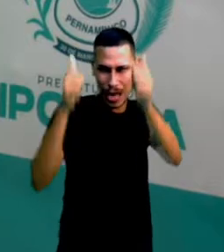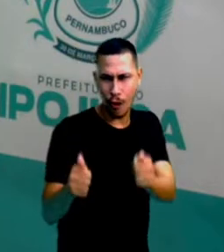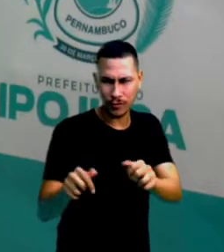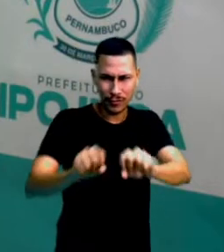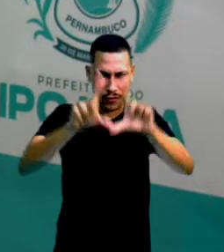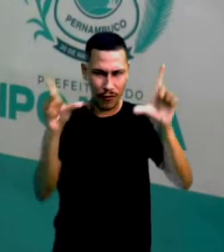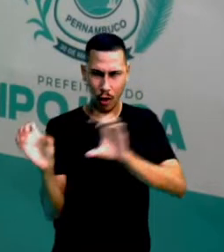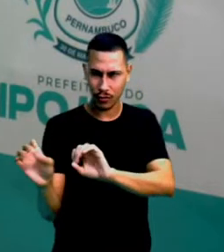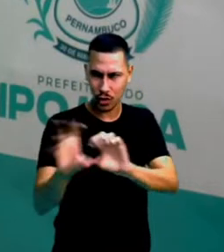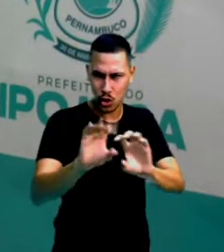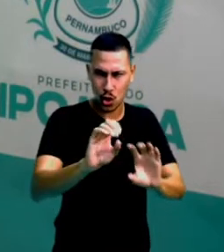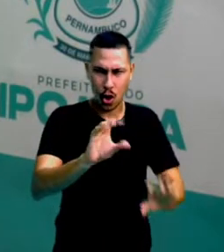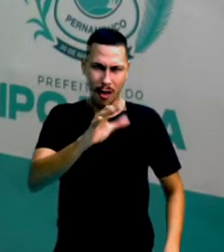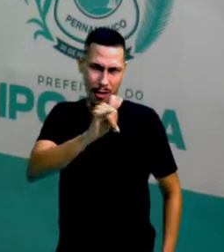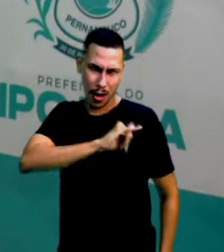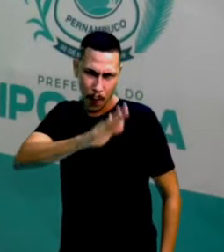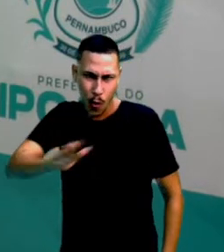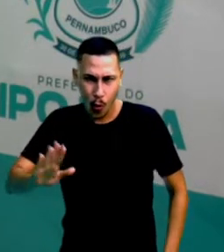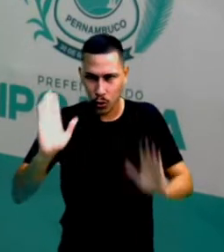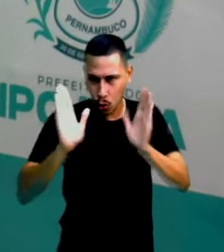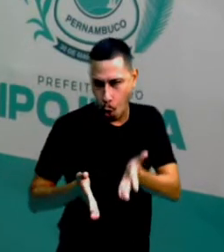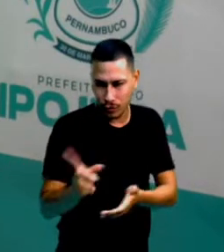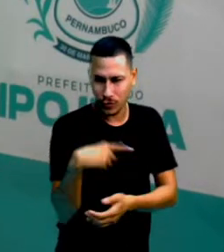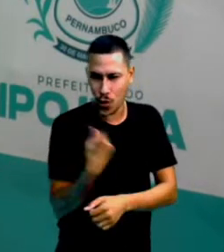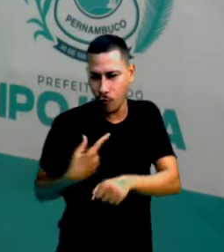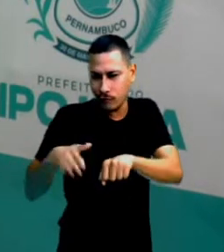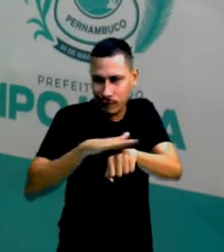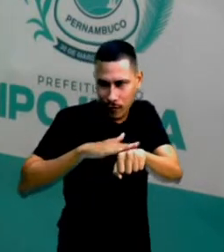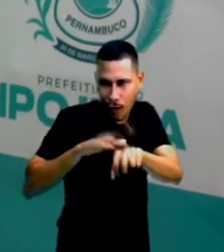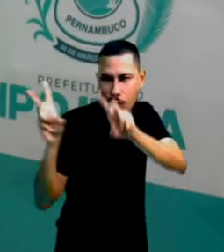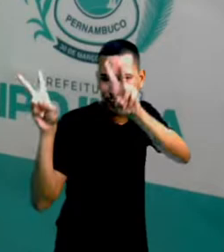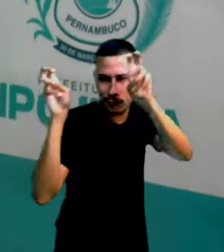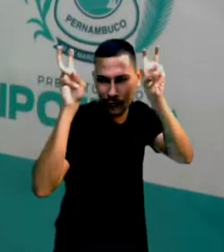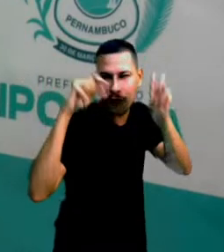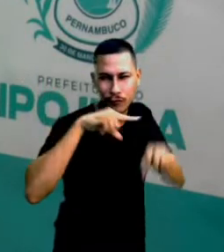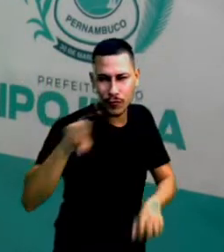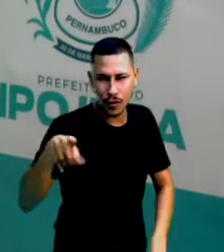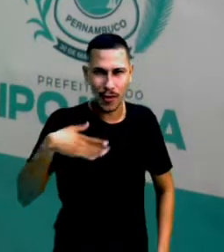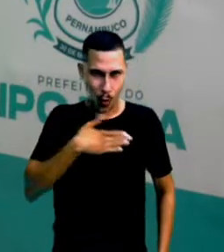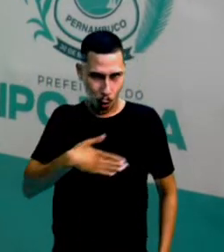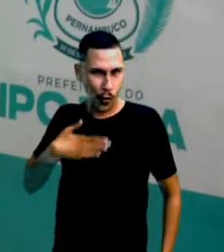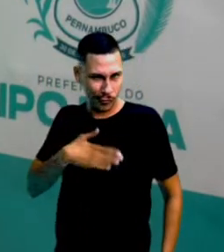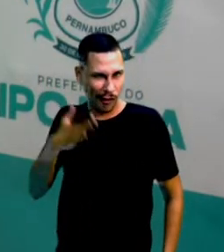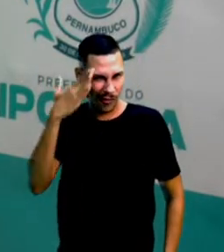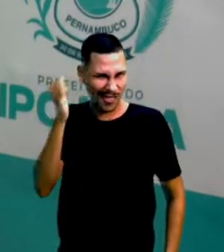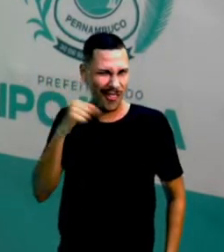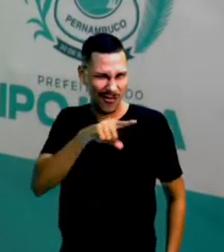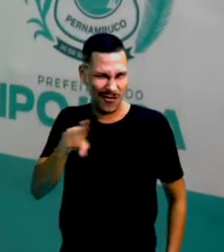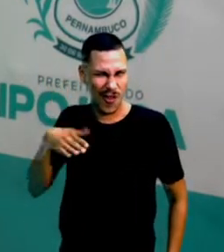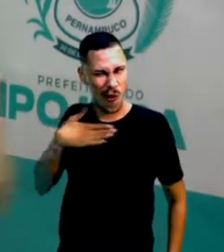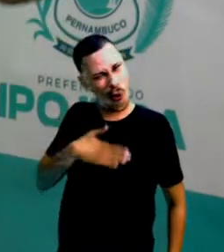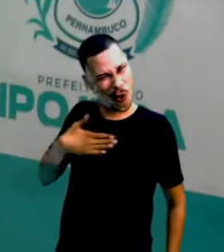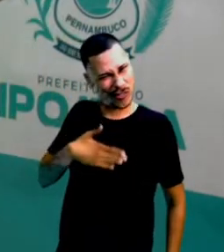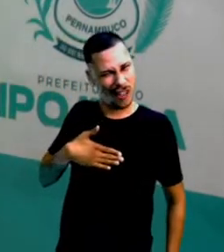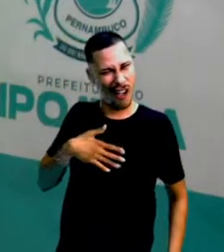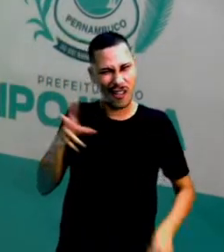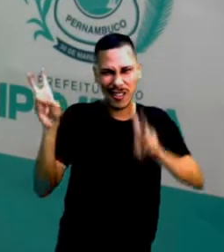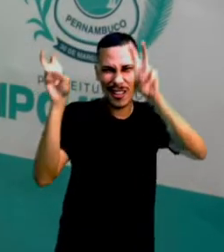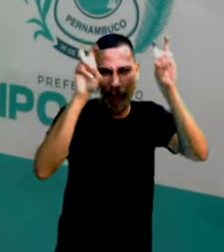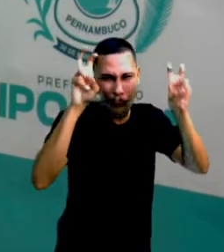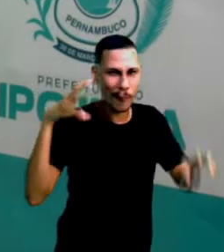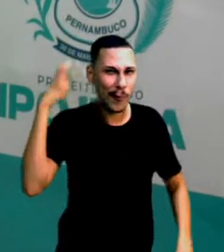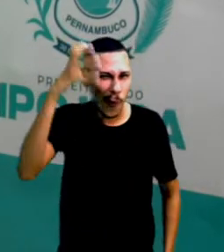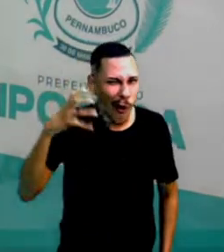Ipojuca e hoje falaremos sobre um tema que todo mundo gosta todo mundo gosta falaremos sobre